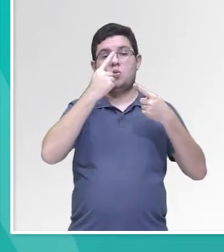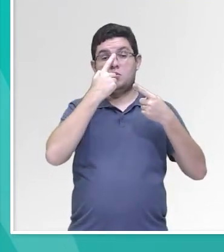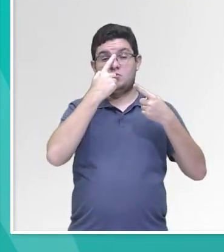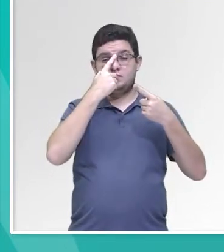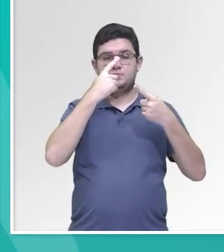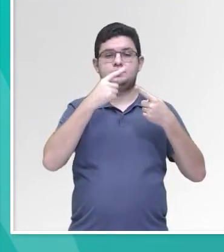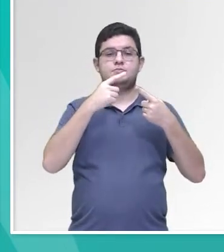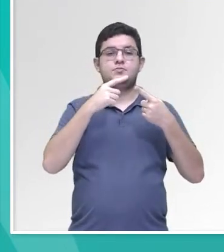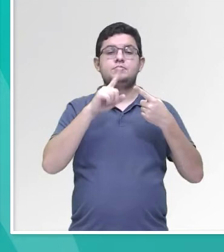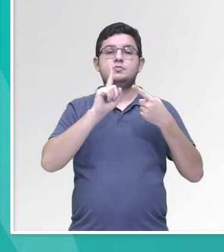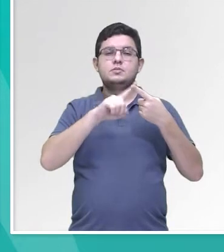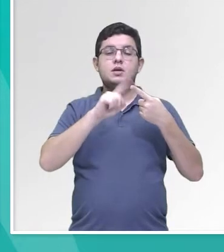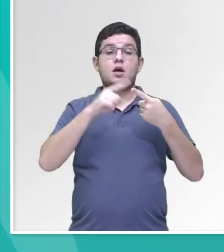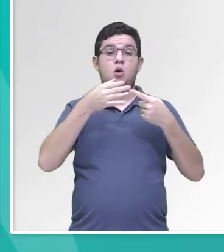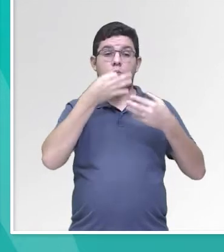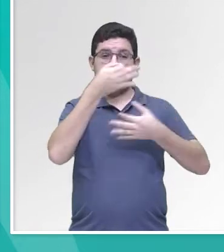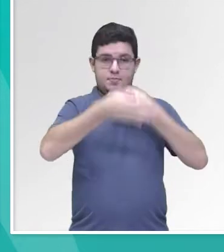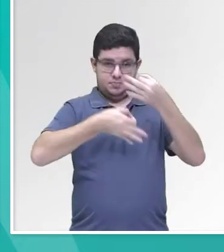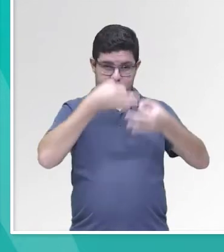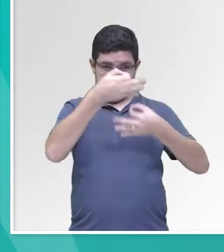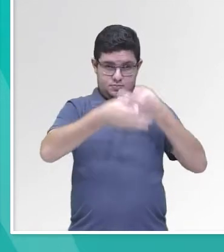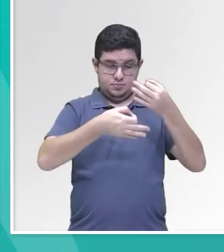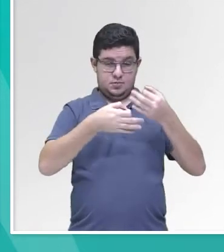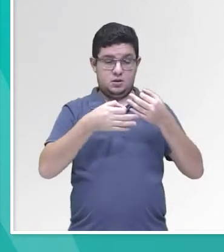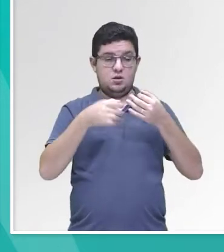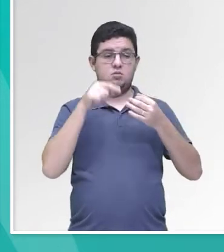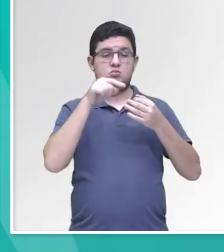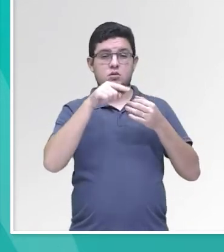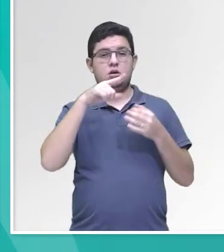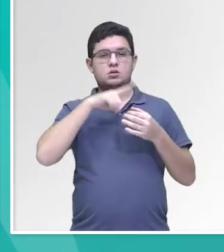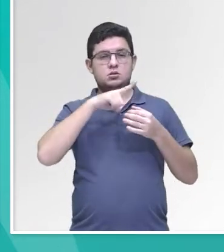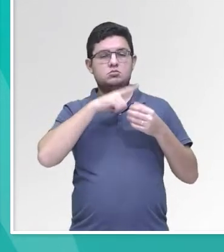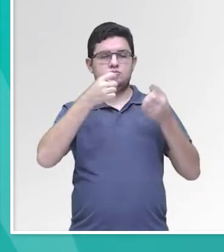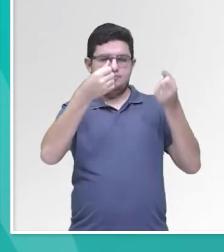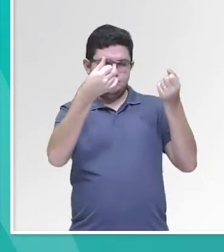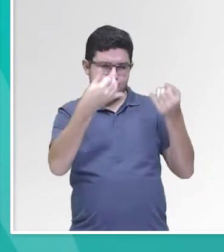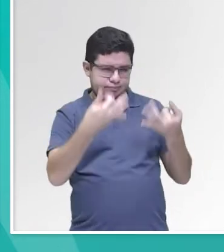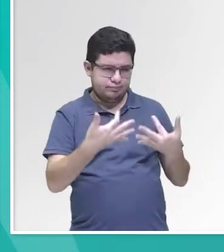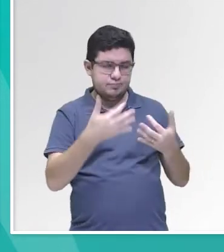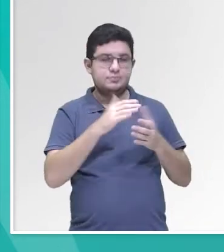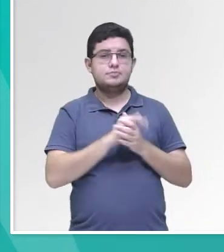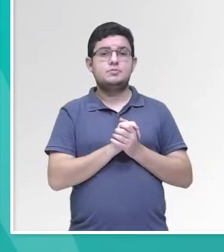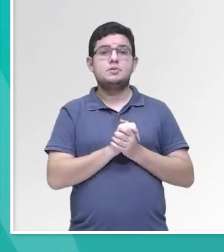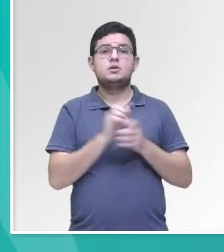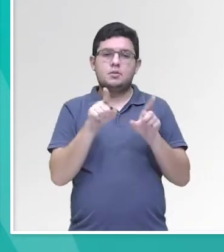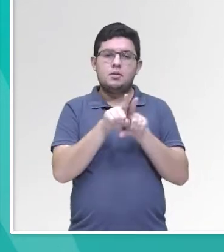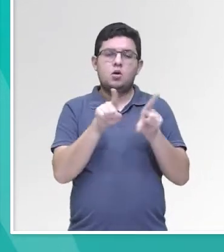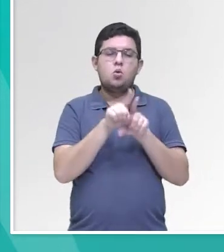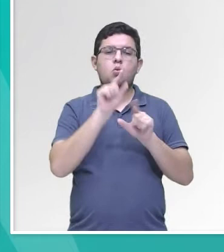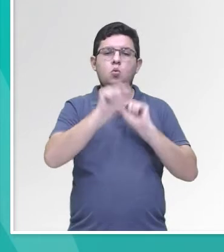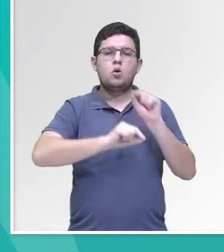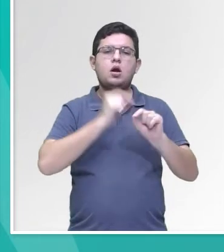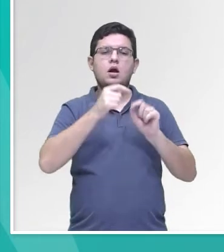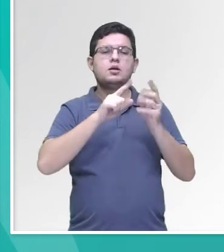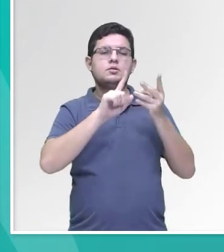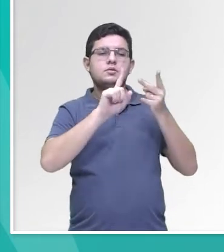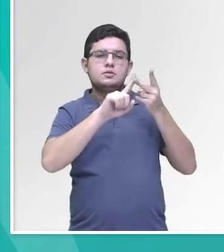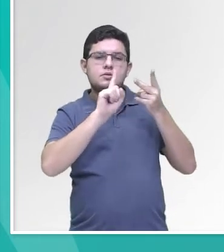argumentativo, porque defende uma tese, uma opinião, um ponto de vista, e é